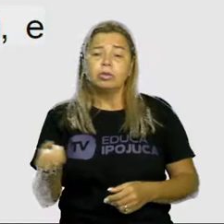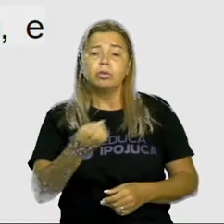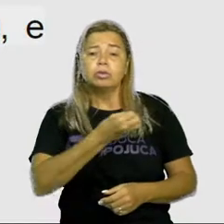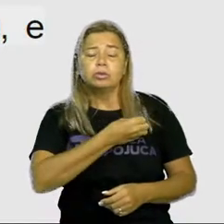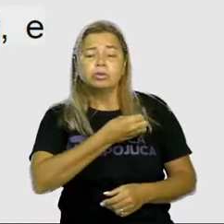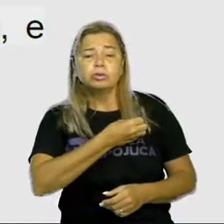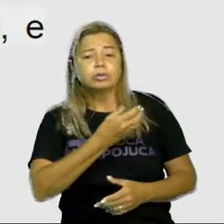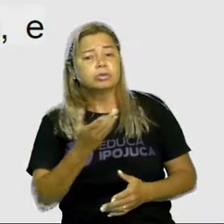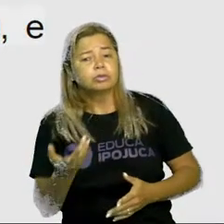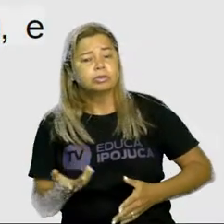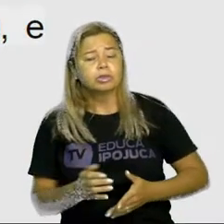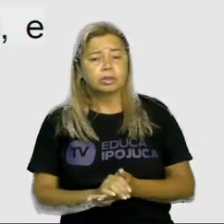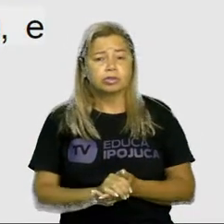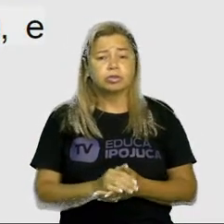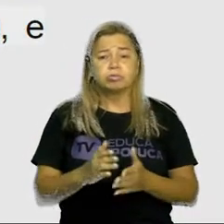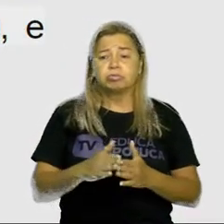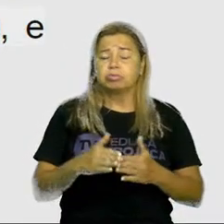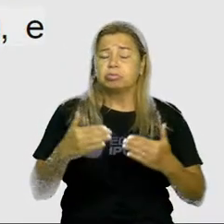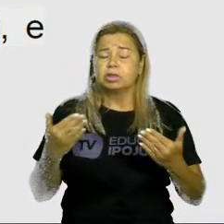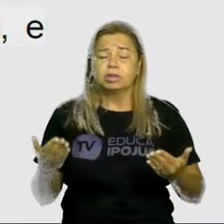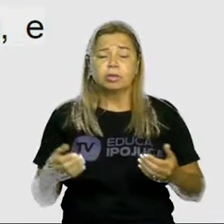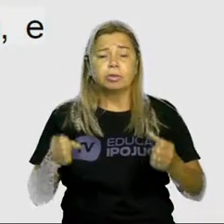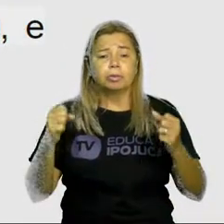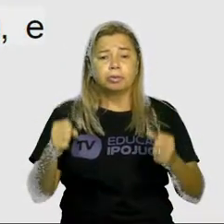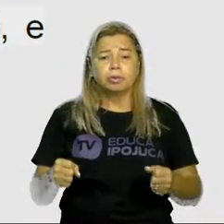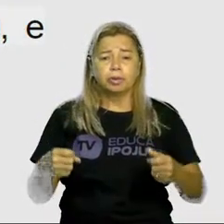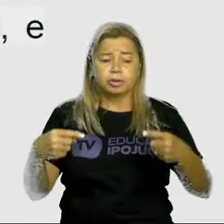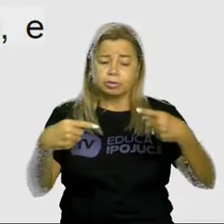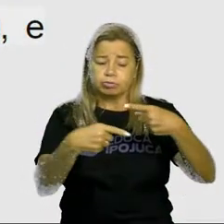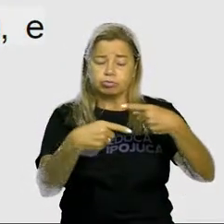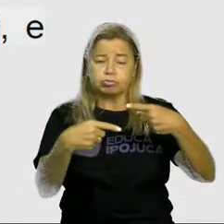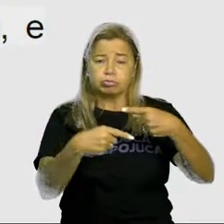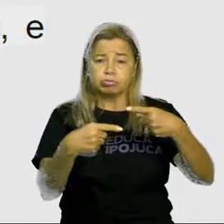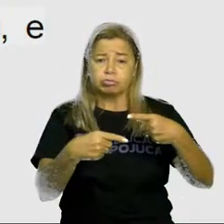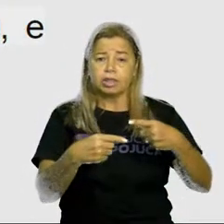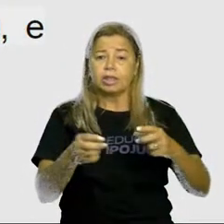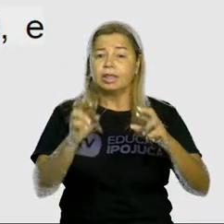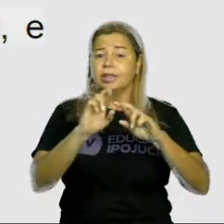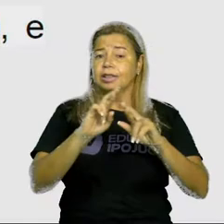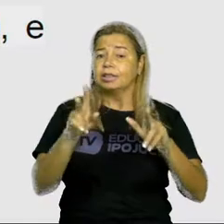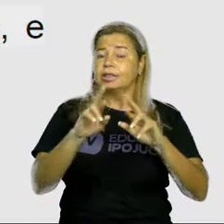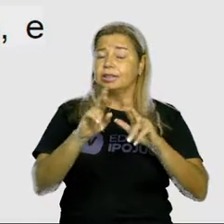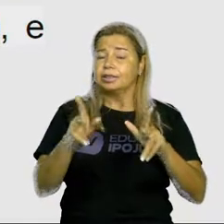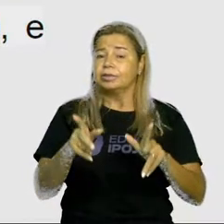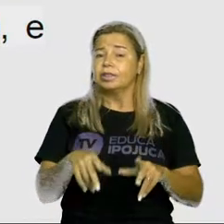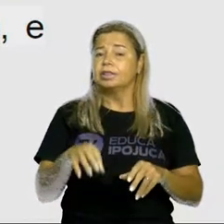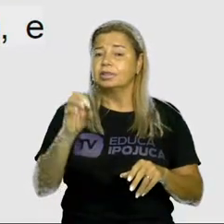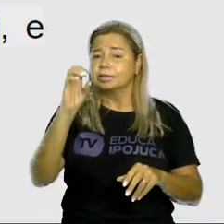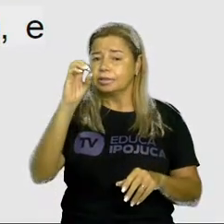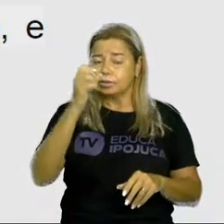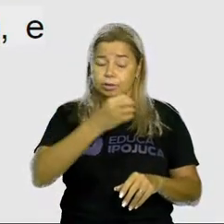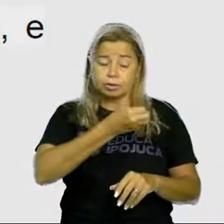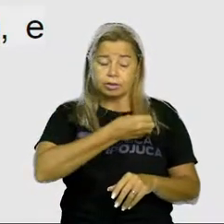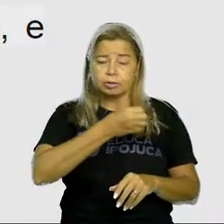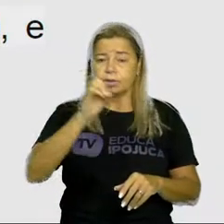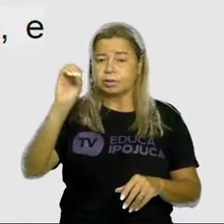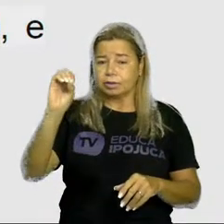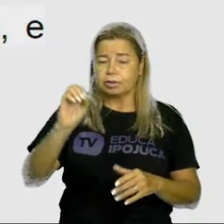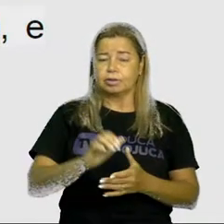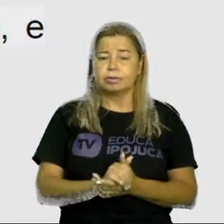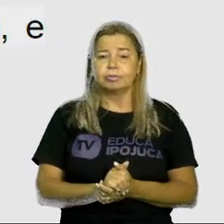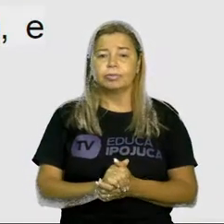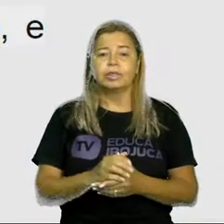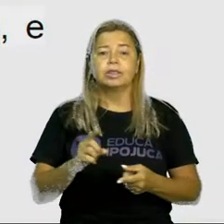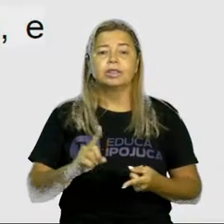que o denominador seja qualquer número diferente de Zero eles também são formados por